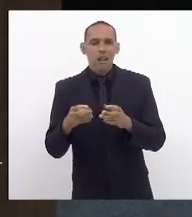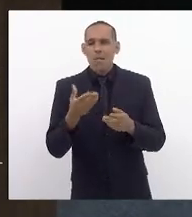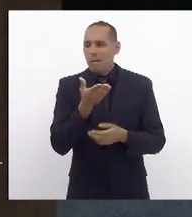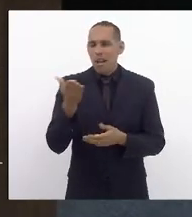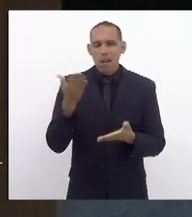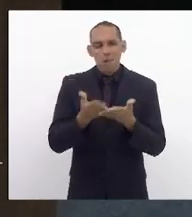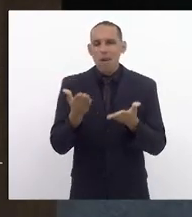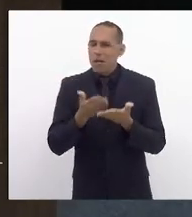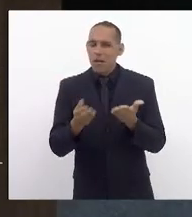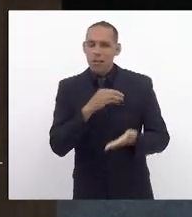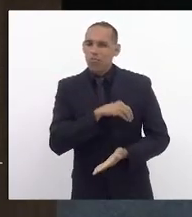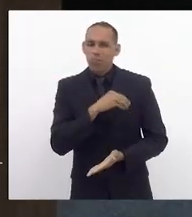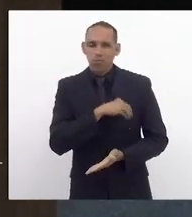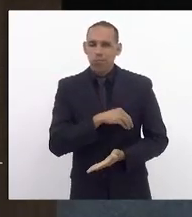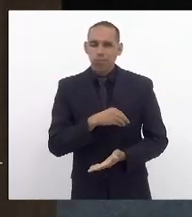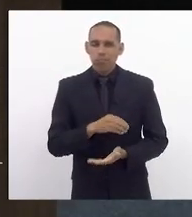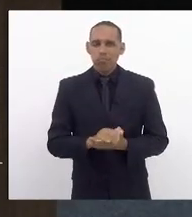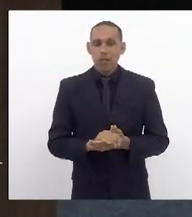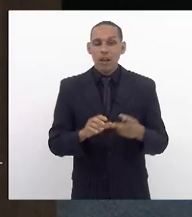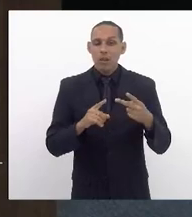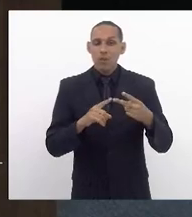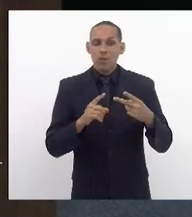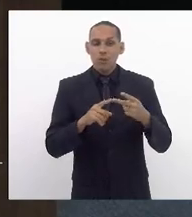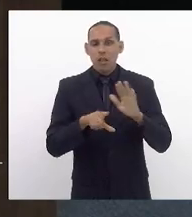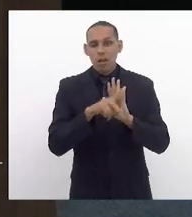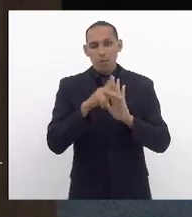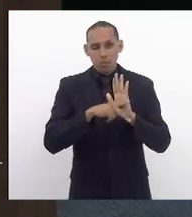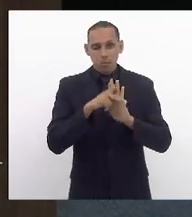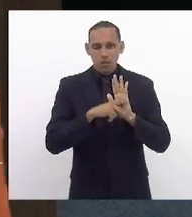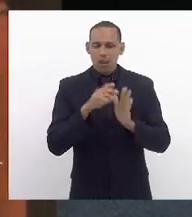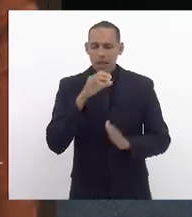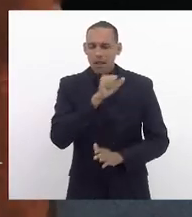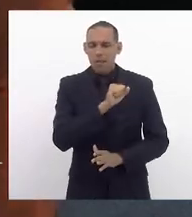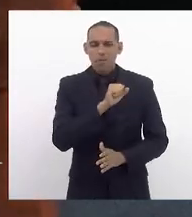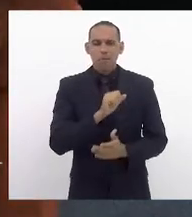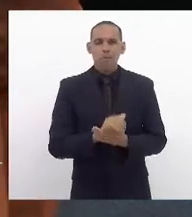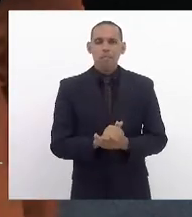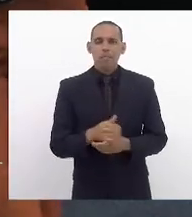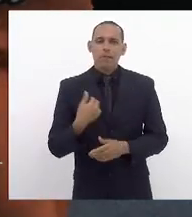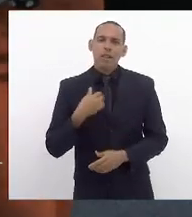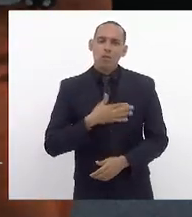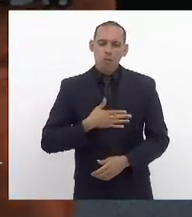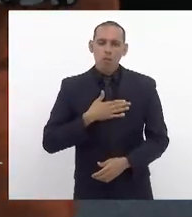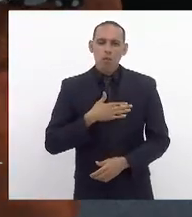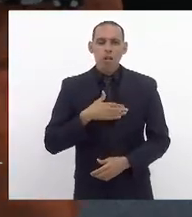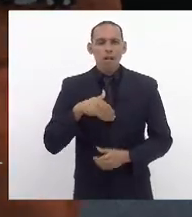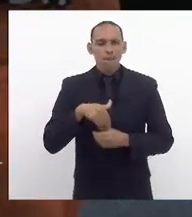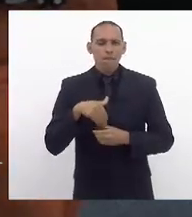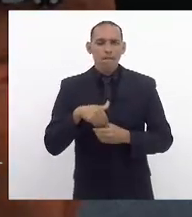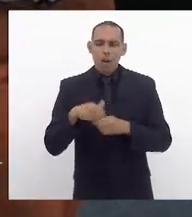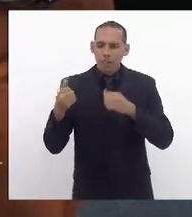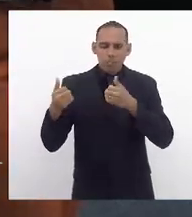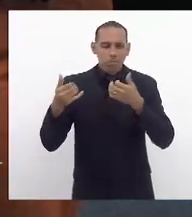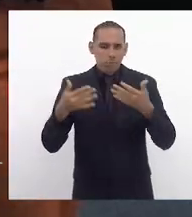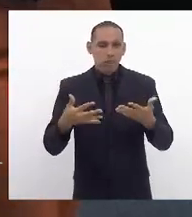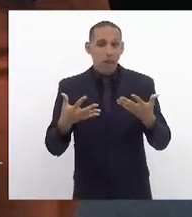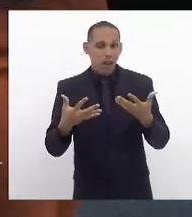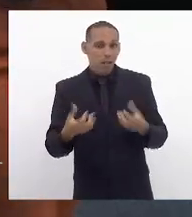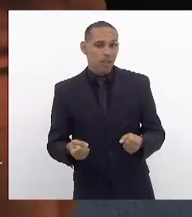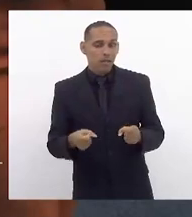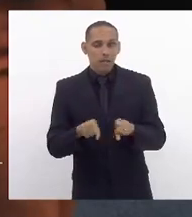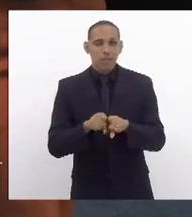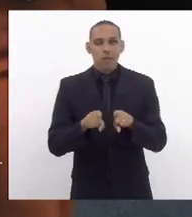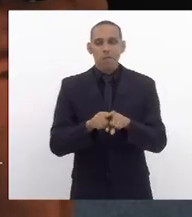dos policiais civis. O outro projeto de lei, senhor presidente, muito rapidamente, que eu gostaria de declarar o meu voto